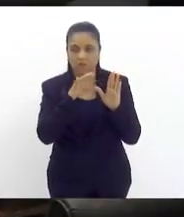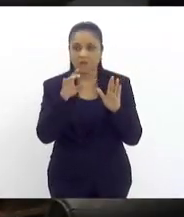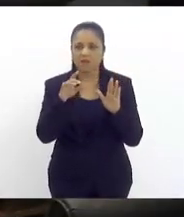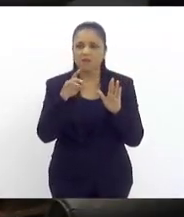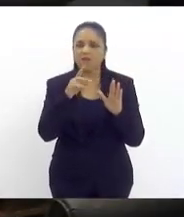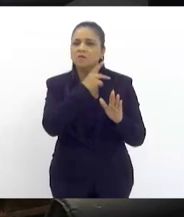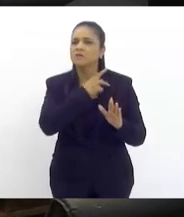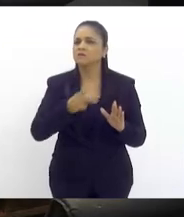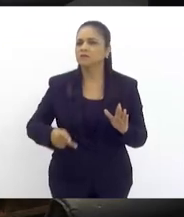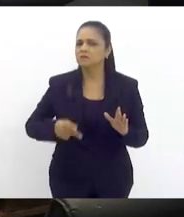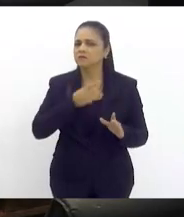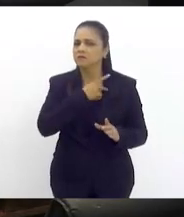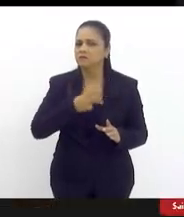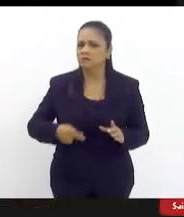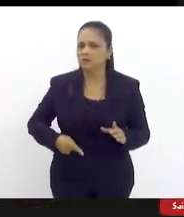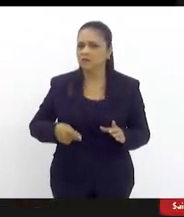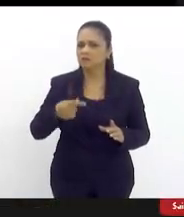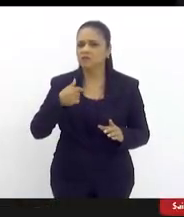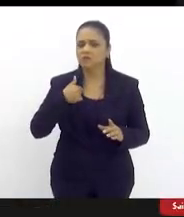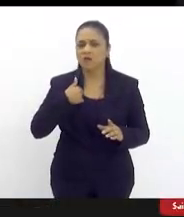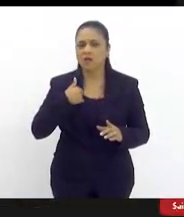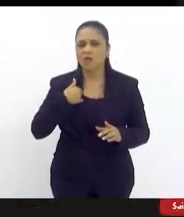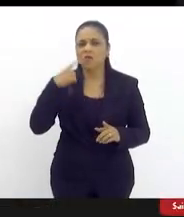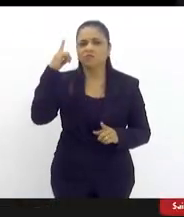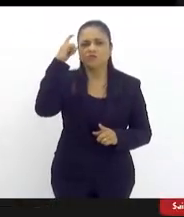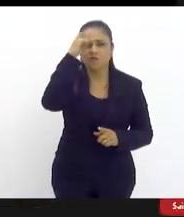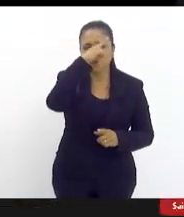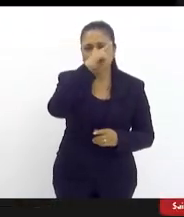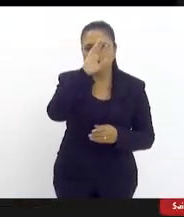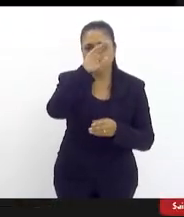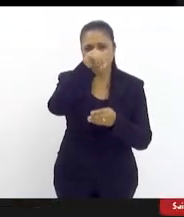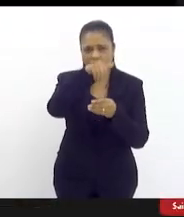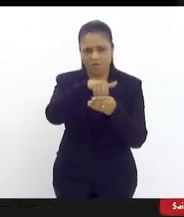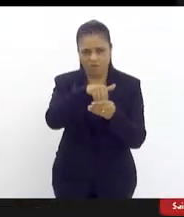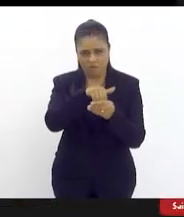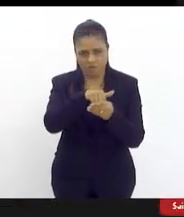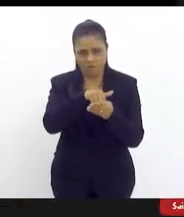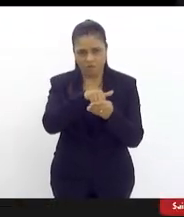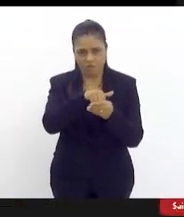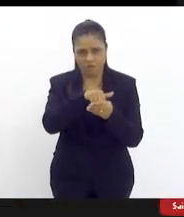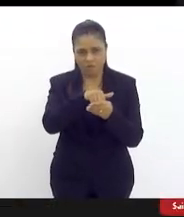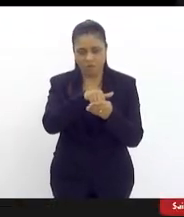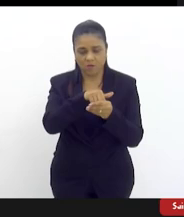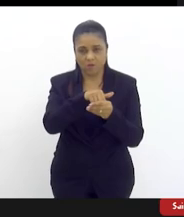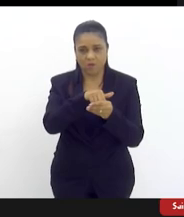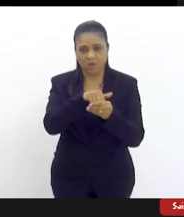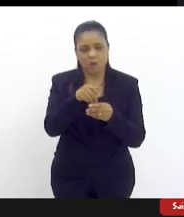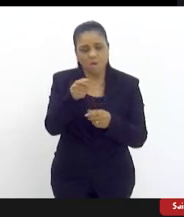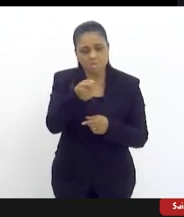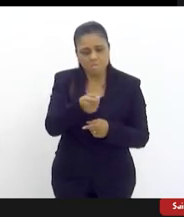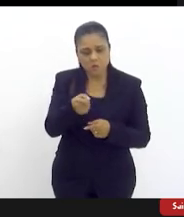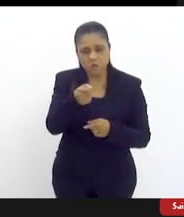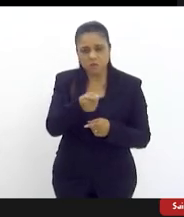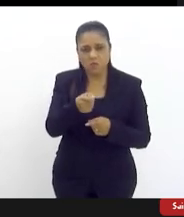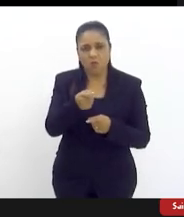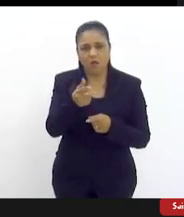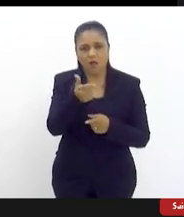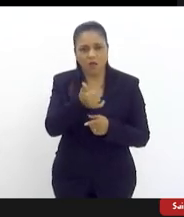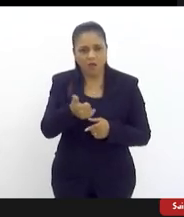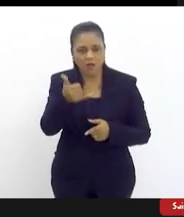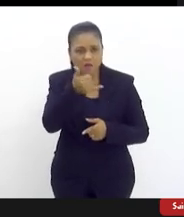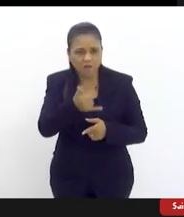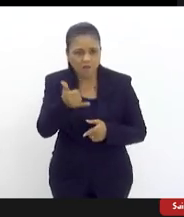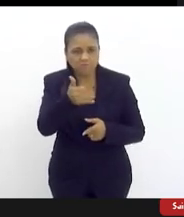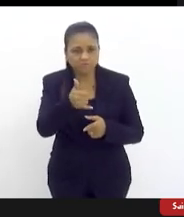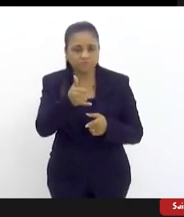Deputado, eu tive dificuldade para votar, meu celular, ele deu uma pifou, saiu do ar, mas o meu voto é